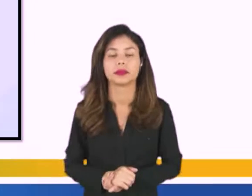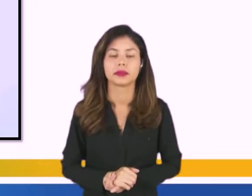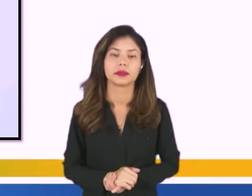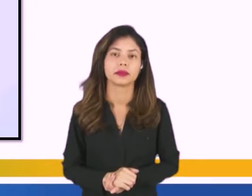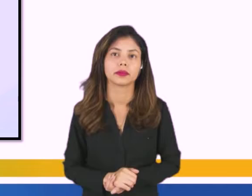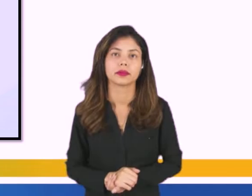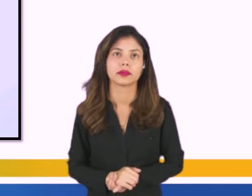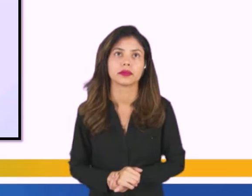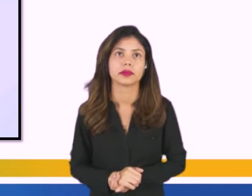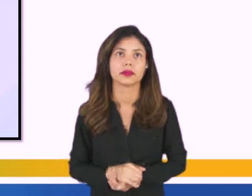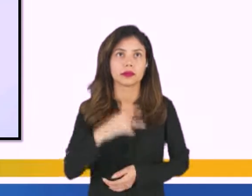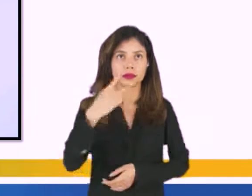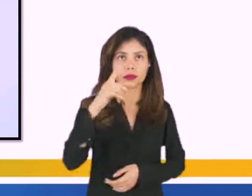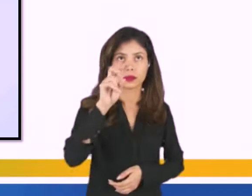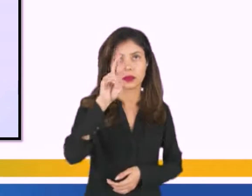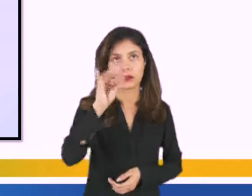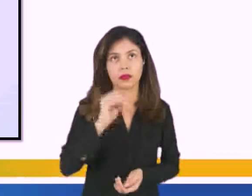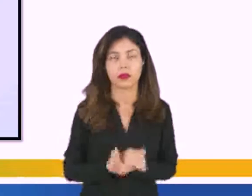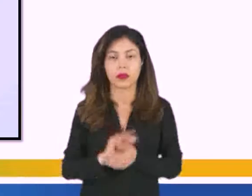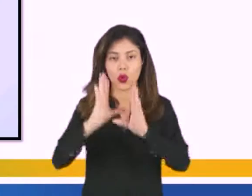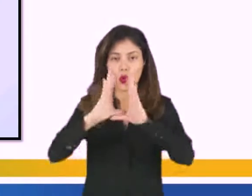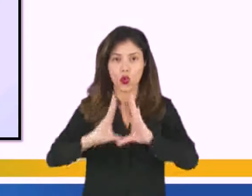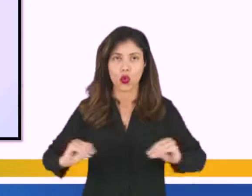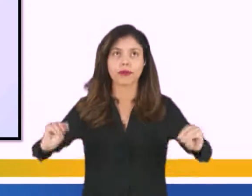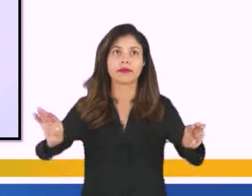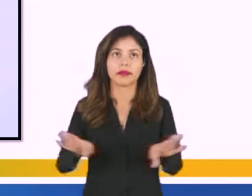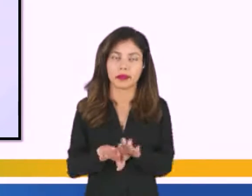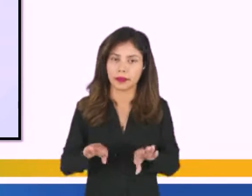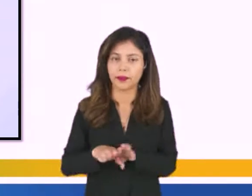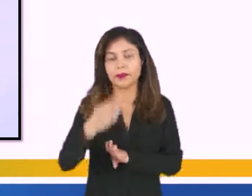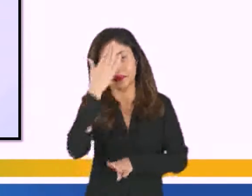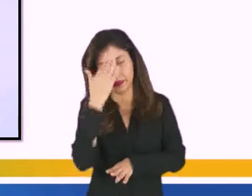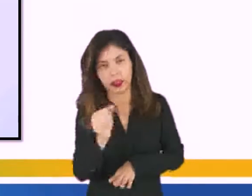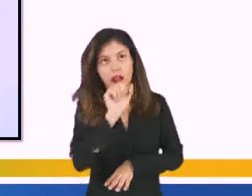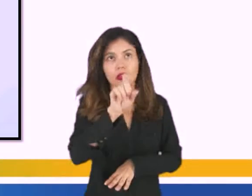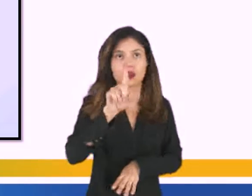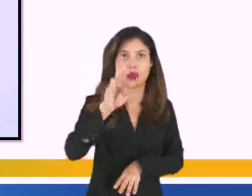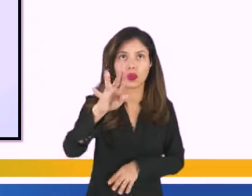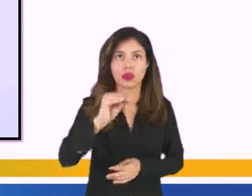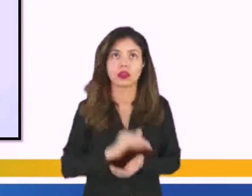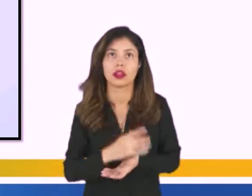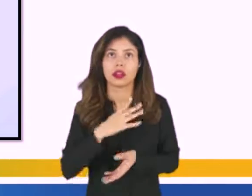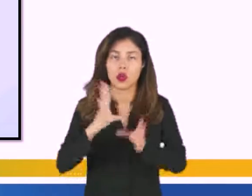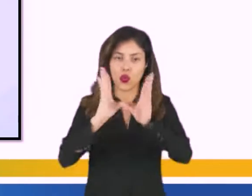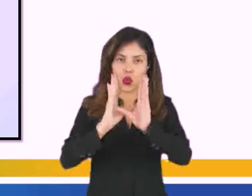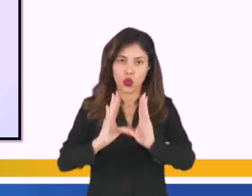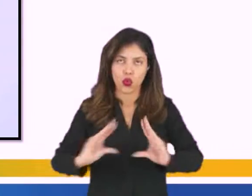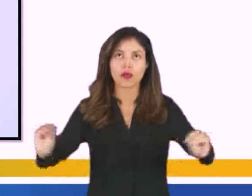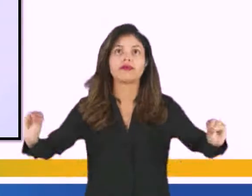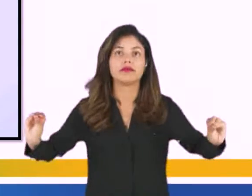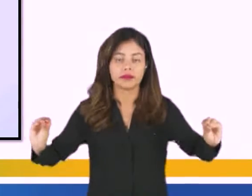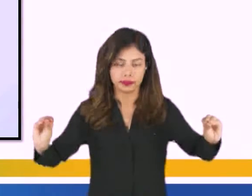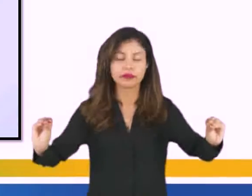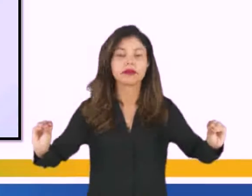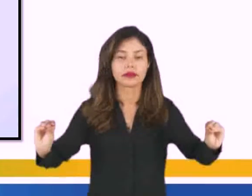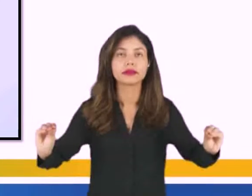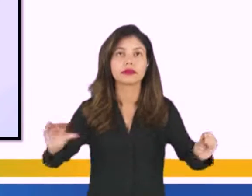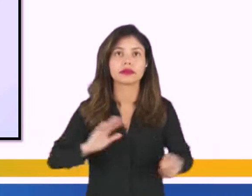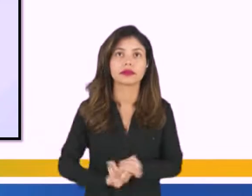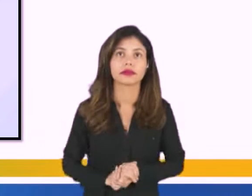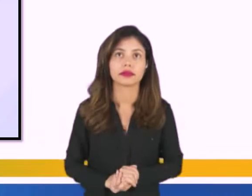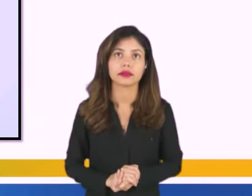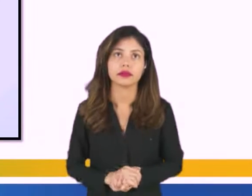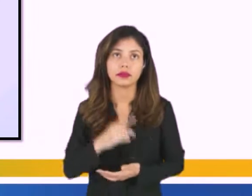Bem, quanto à polaridade e à solubilidade, nós temos que o soluto polar tende a se dissolver bem em